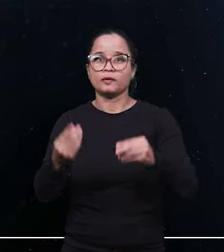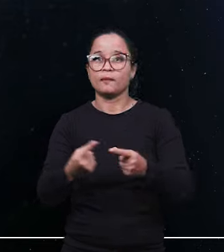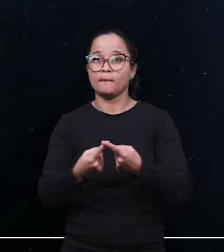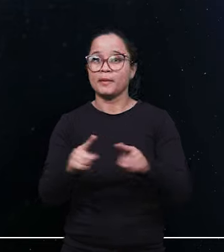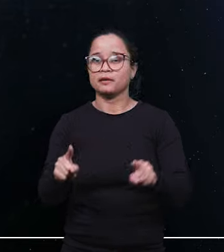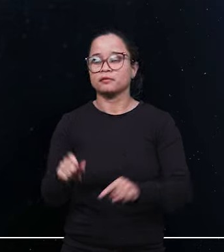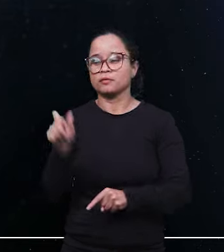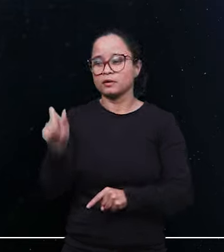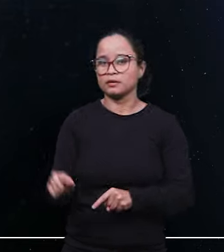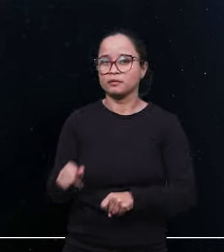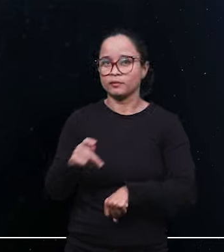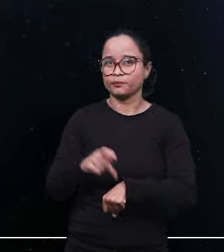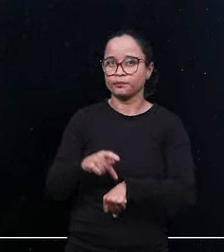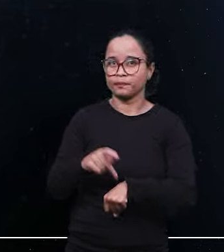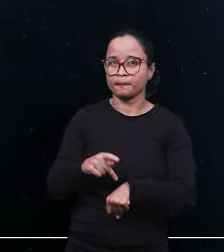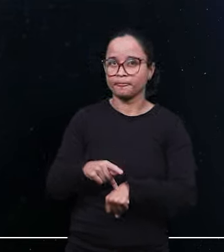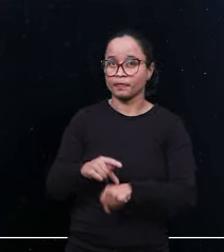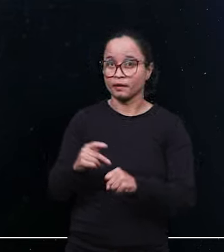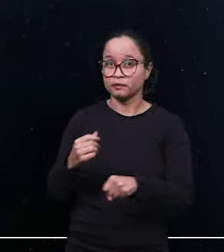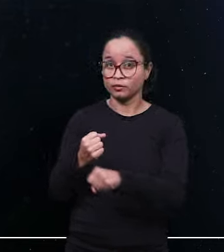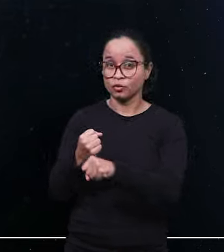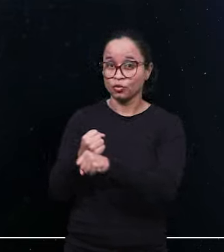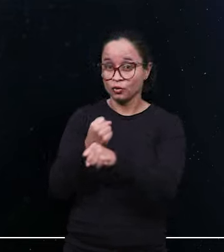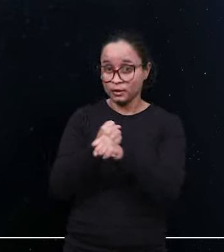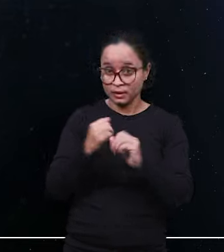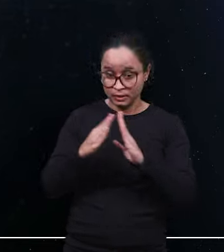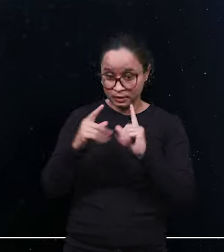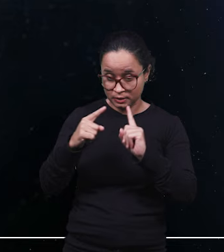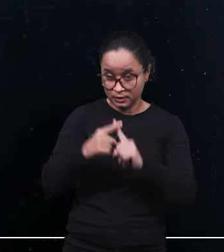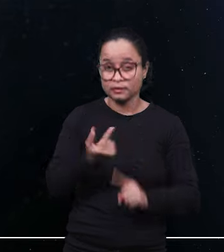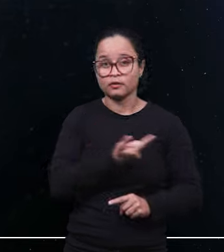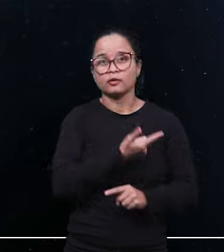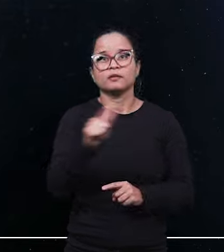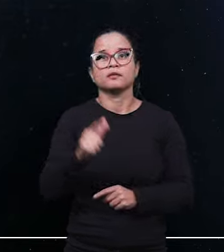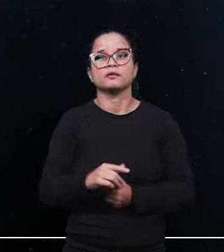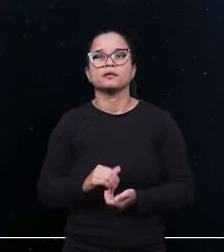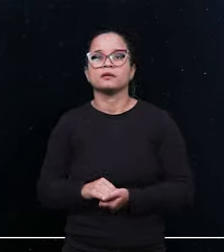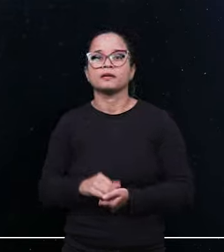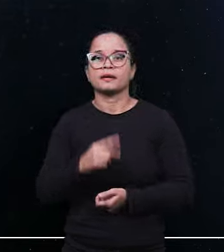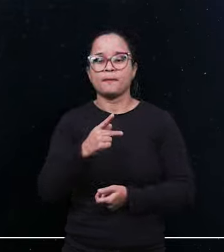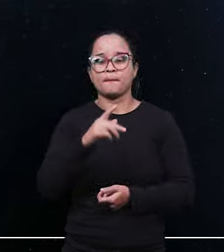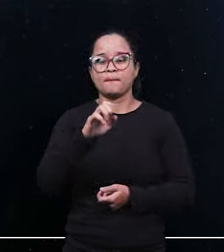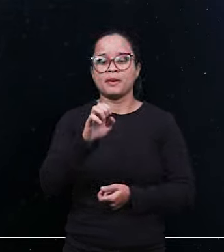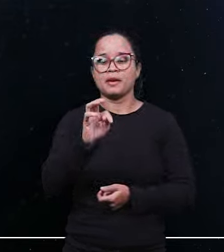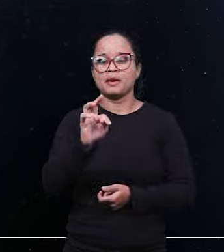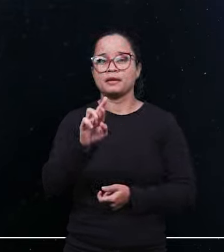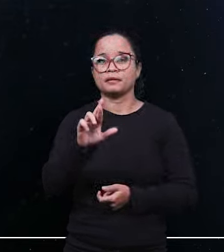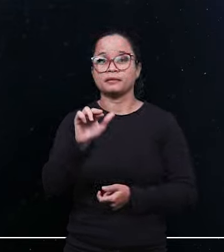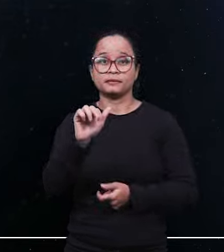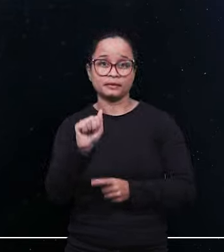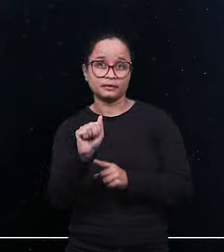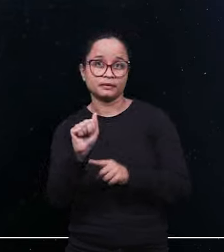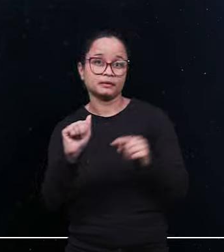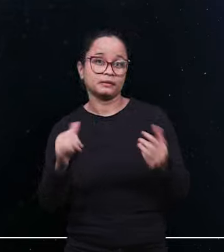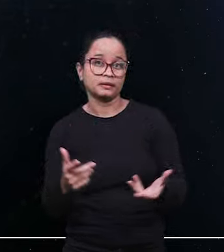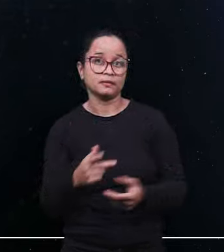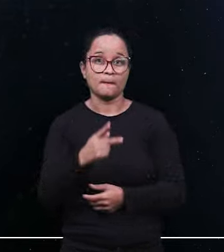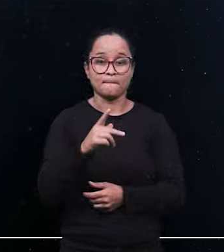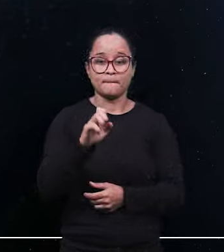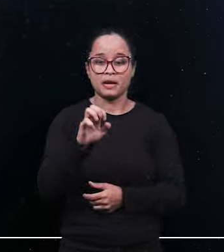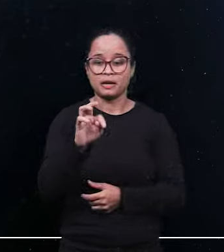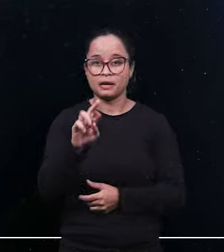diz sobre esta pedra eu edificarei a minha igreja, ele usa agora outra palavra grega, que é a palavra Petra. Então uma coisa,